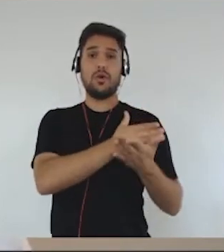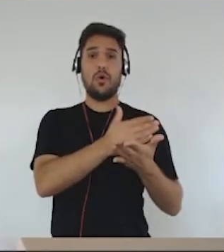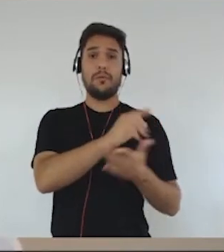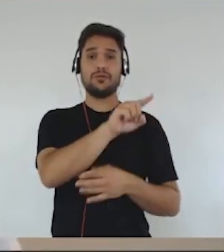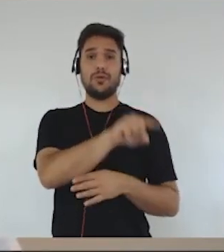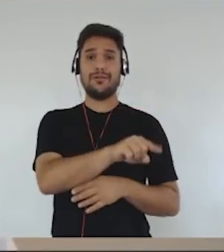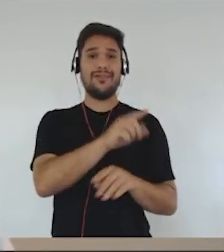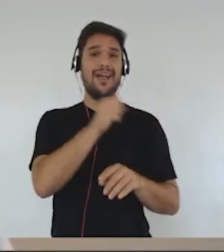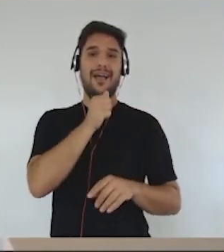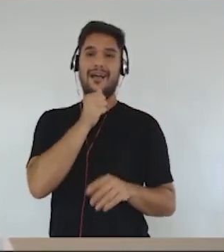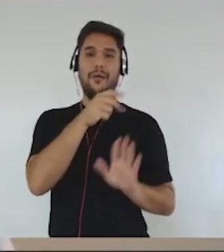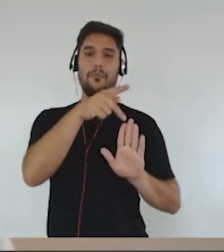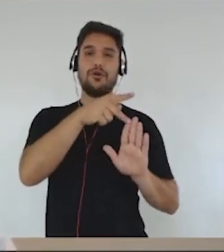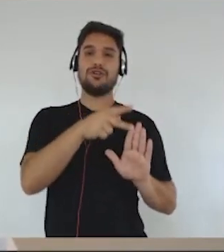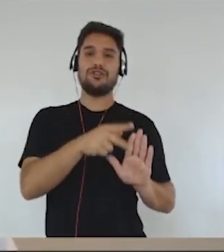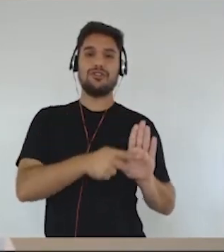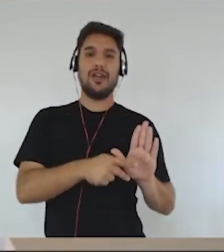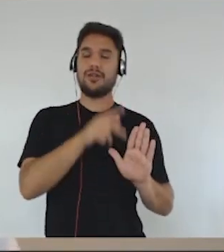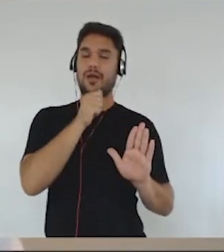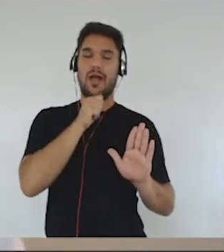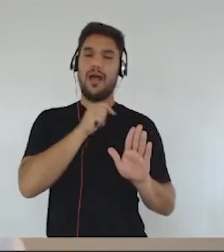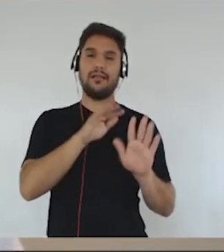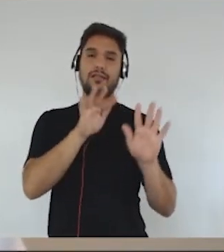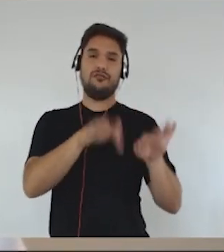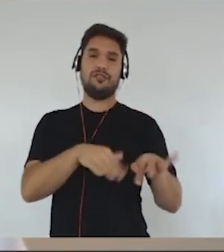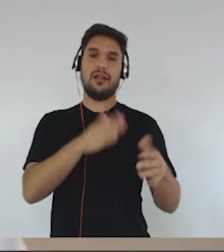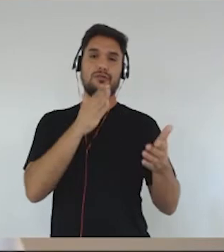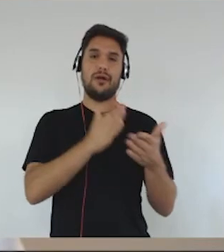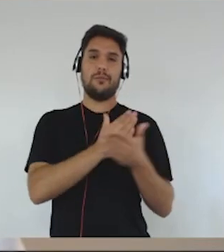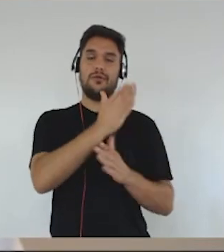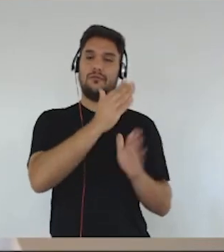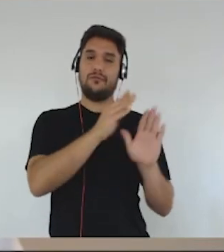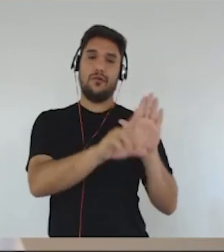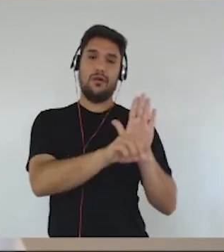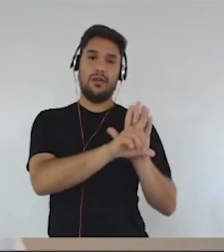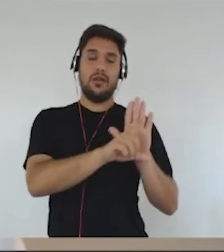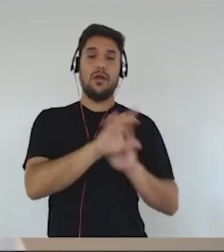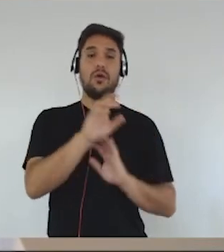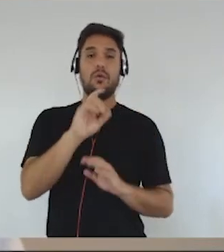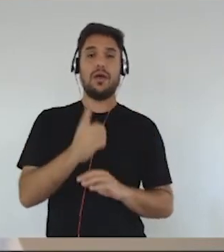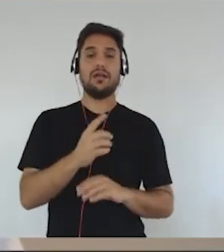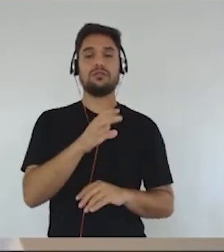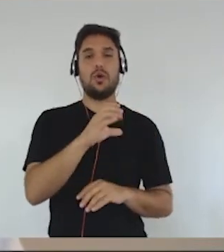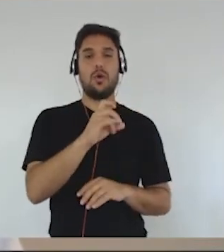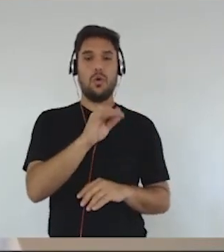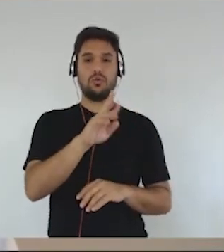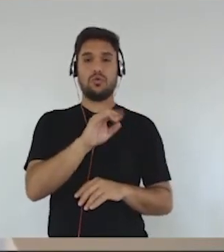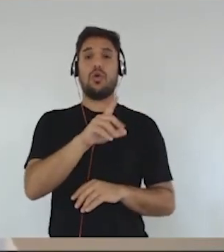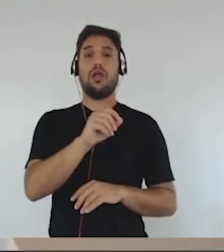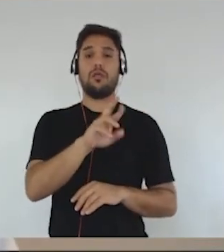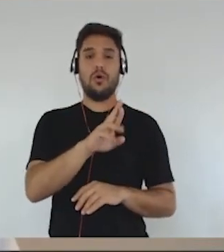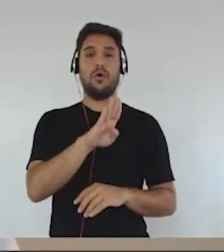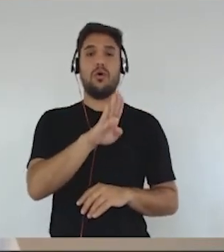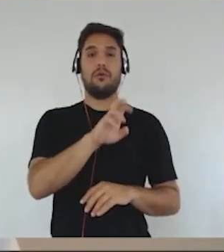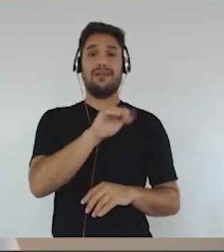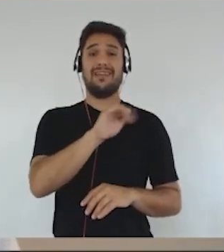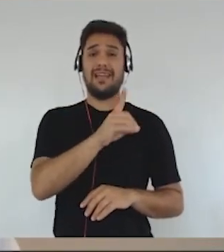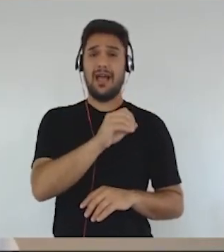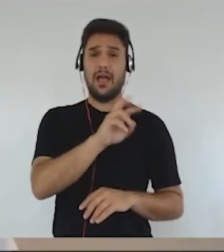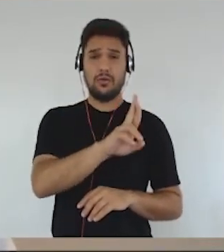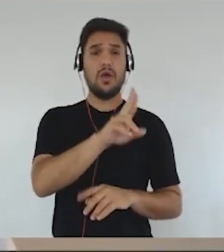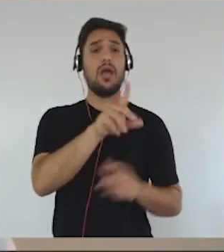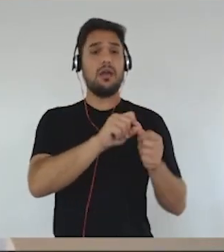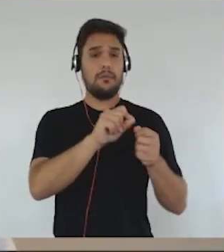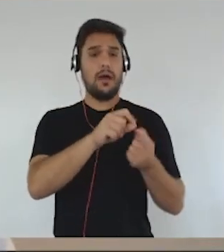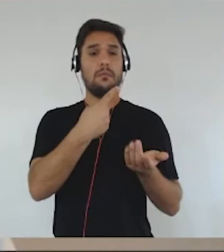ideia, não conseguiu ainda. O ex-controlador-geral do Estado, Dr. Bernardo Barbosa, ele chegou a fazer